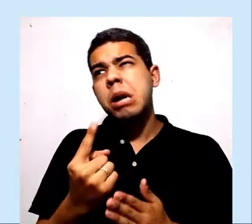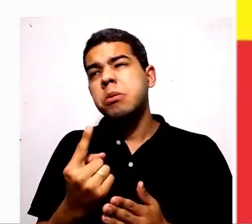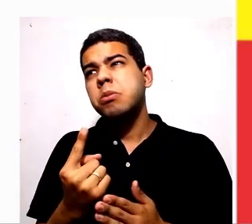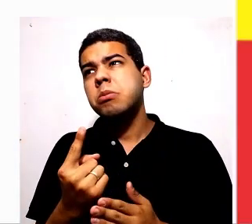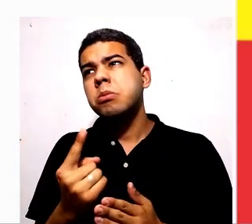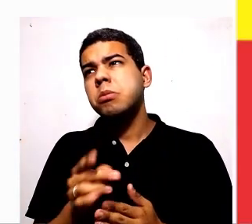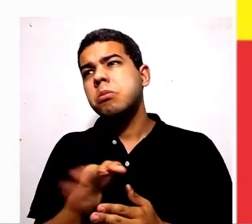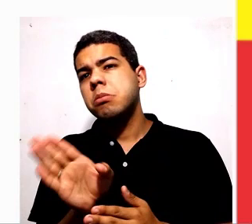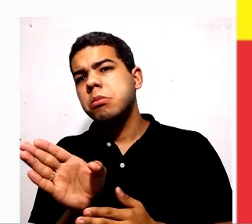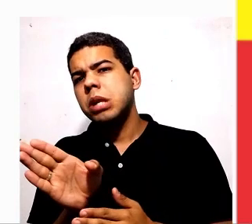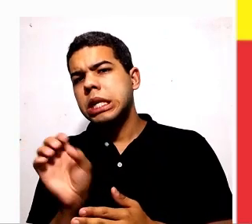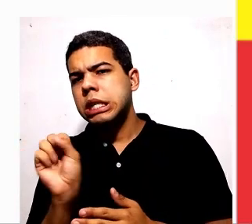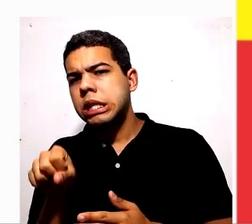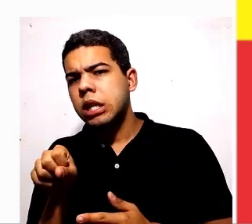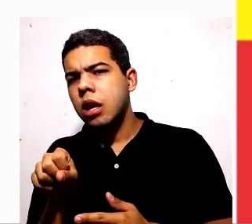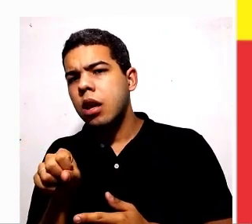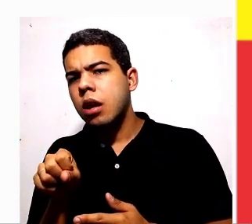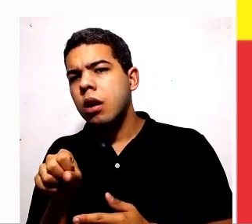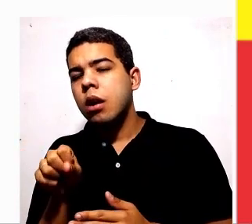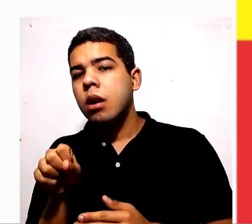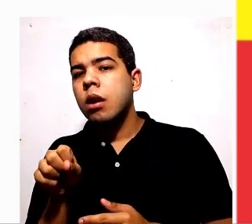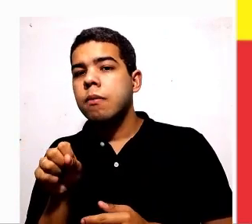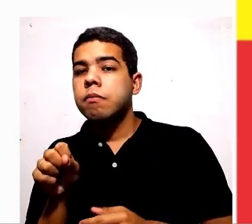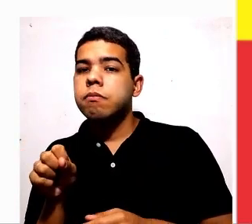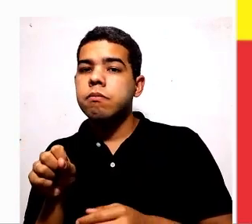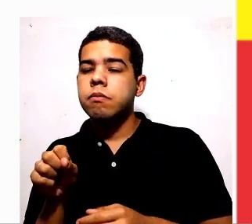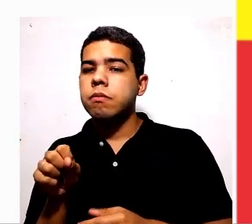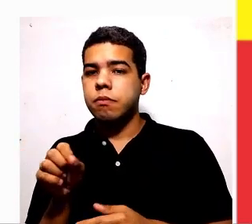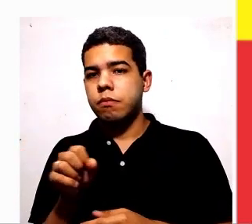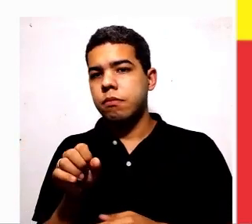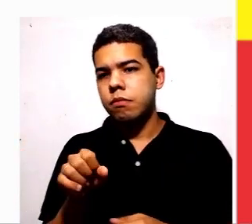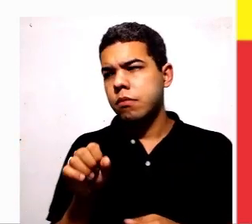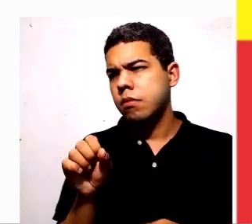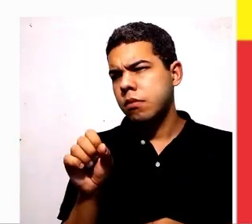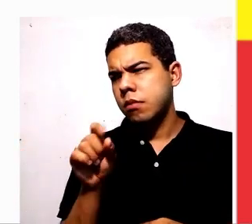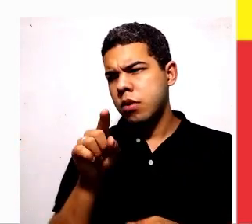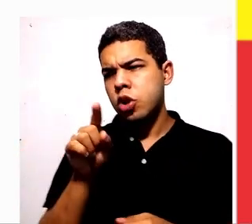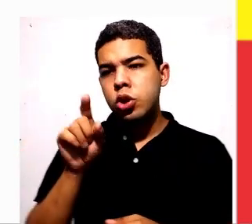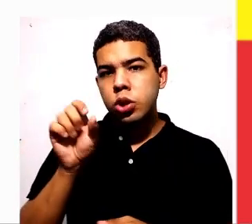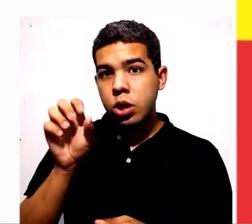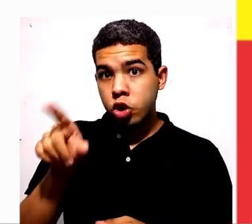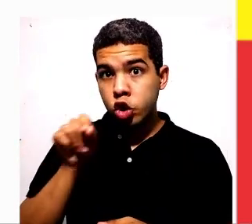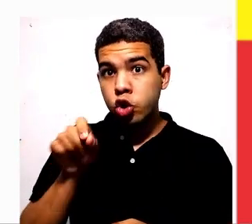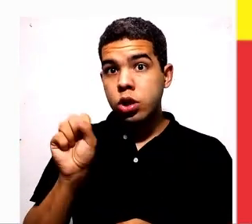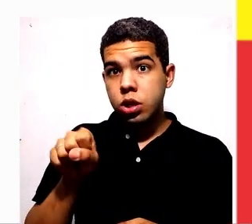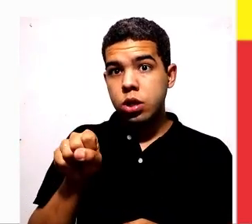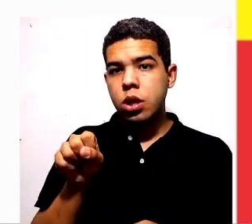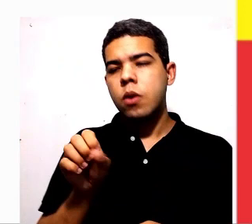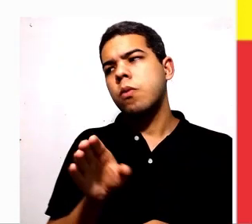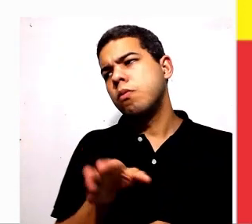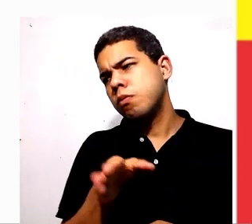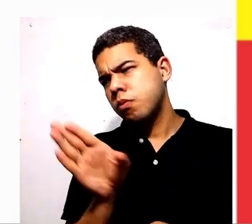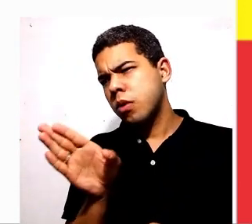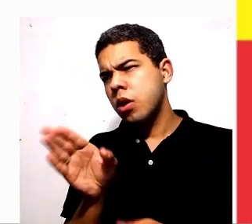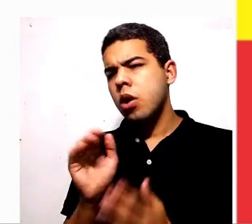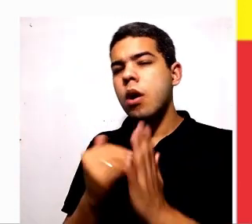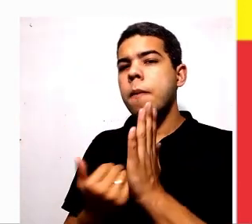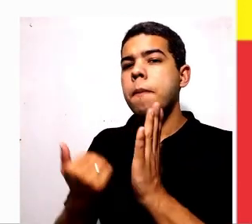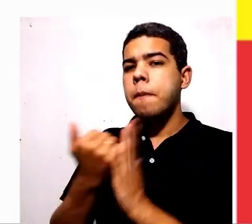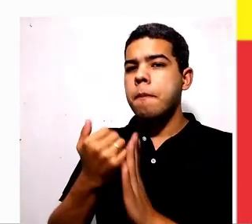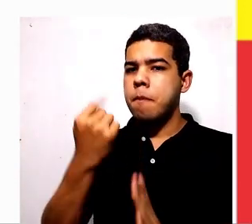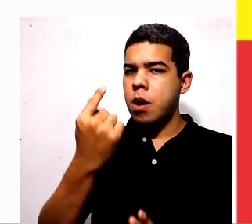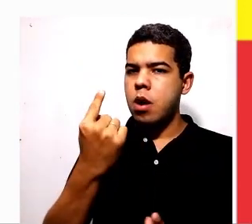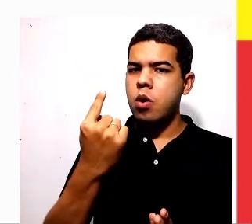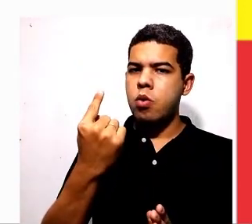elemento. Se for sim, vai para o lado esquerdo. Então, ó, se você escolheu sim, então o que você vai fazer? Adicionar 1